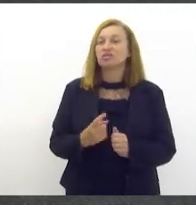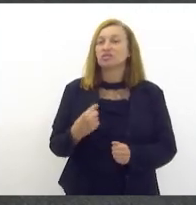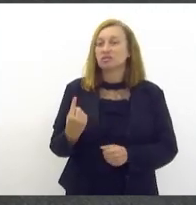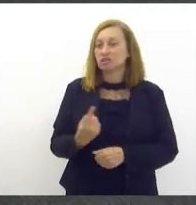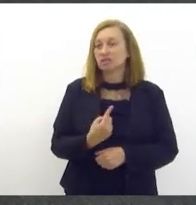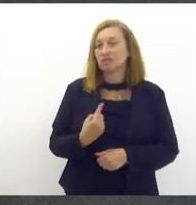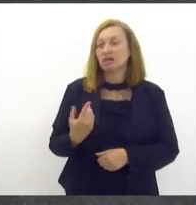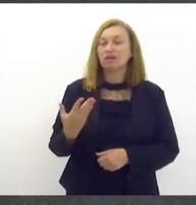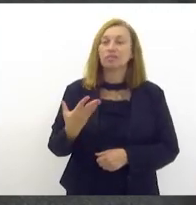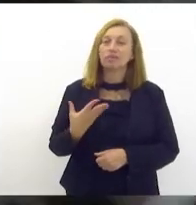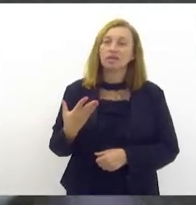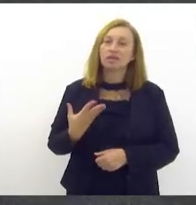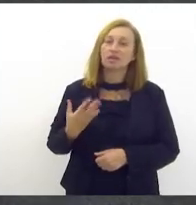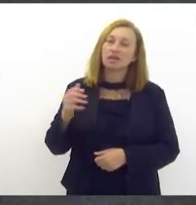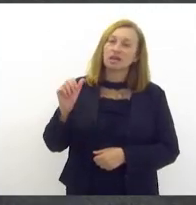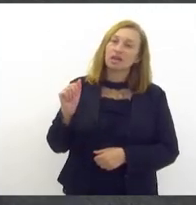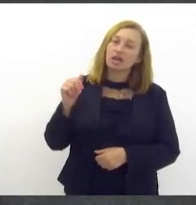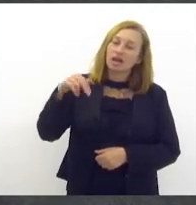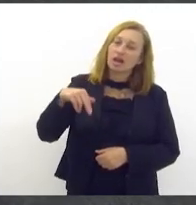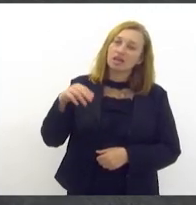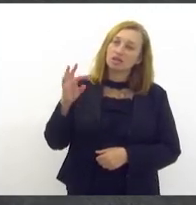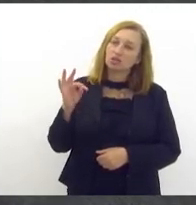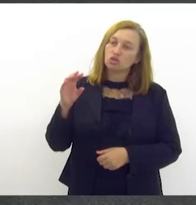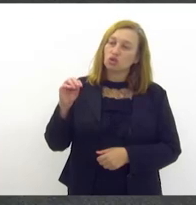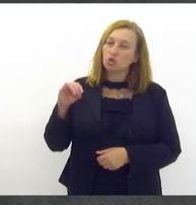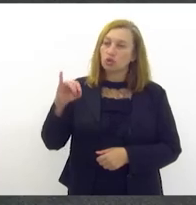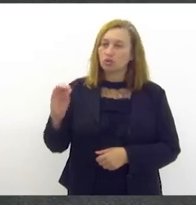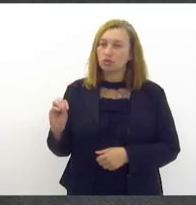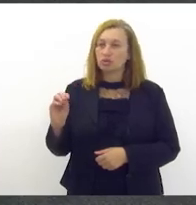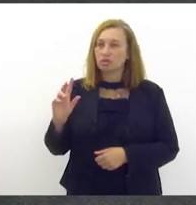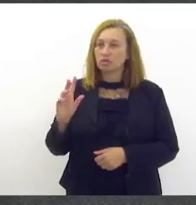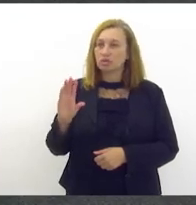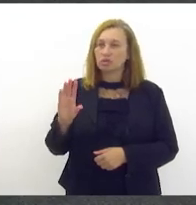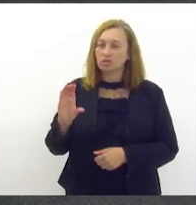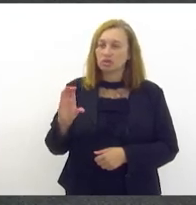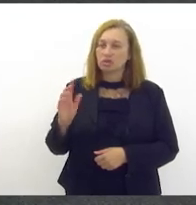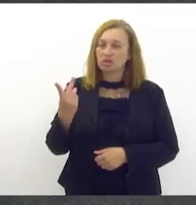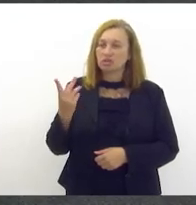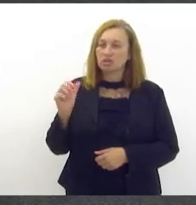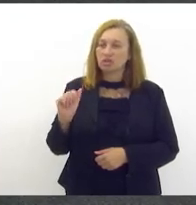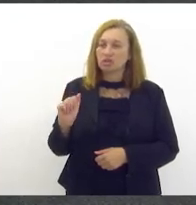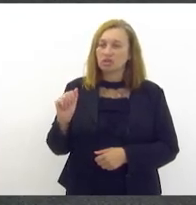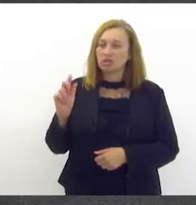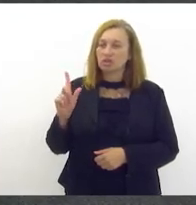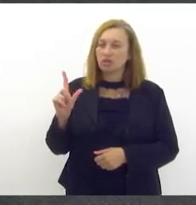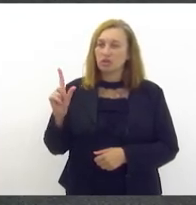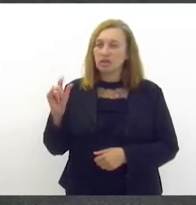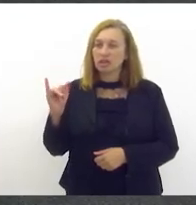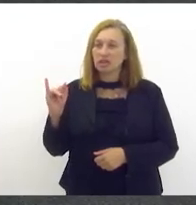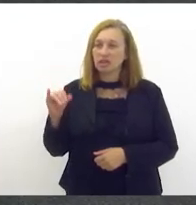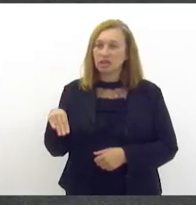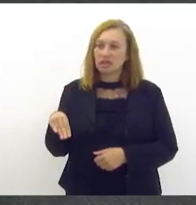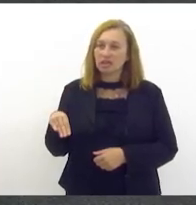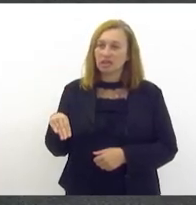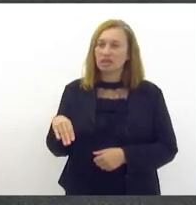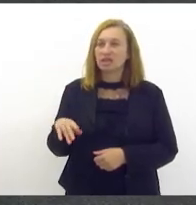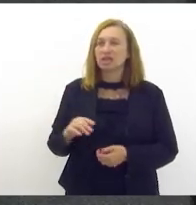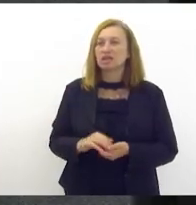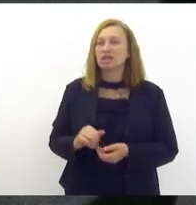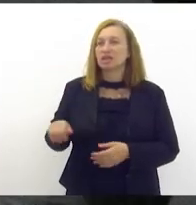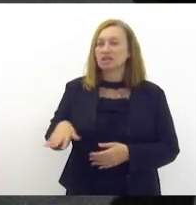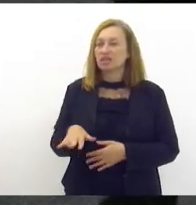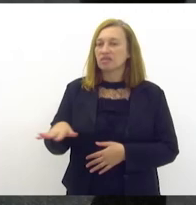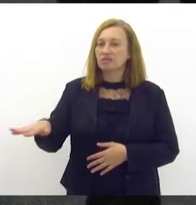o companheiro Antônio Shaolin, que é um militante, um dirigente histórico da favela